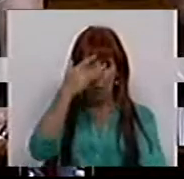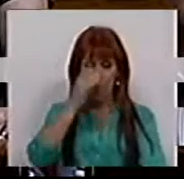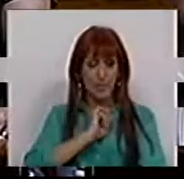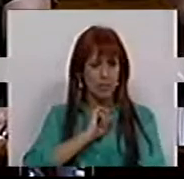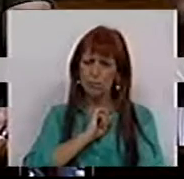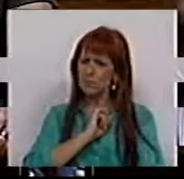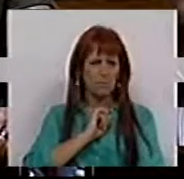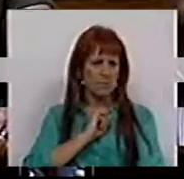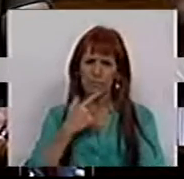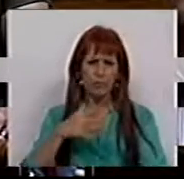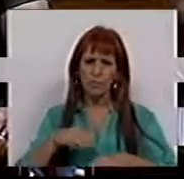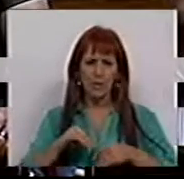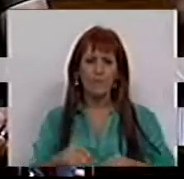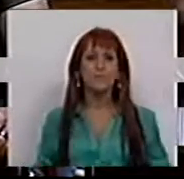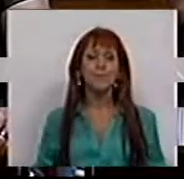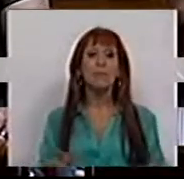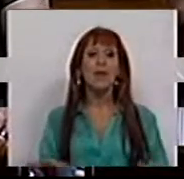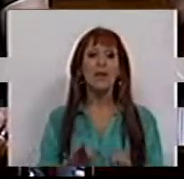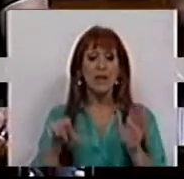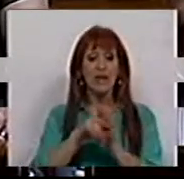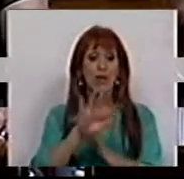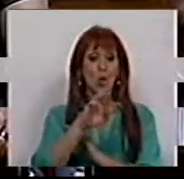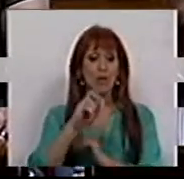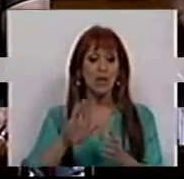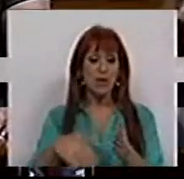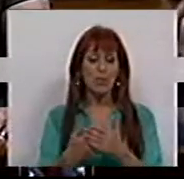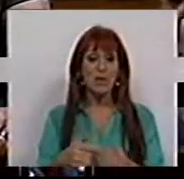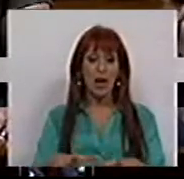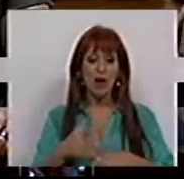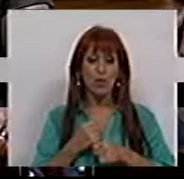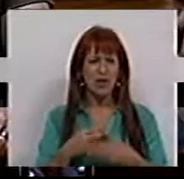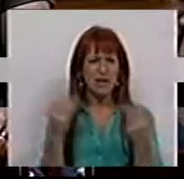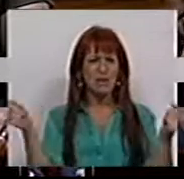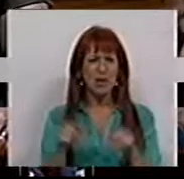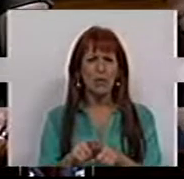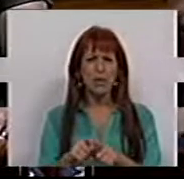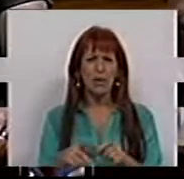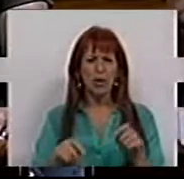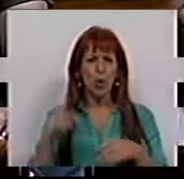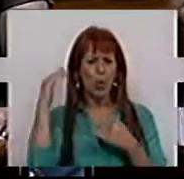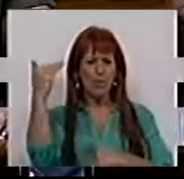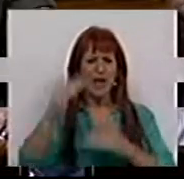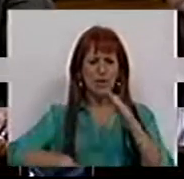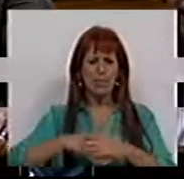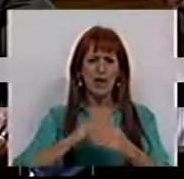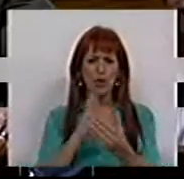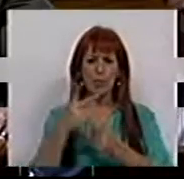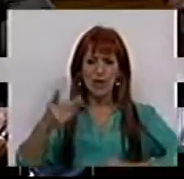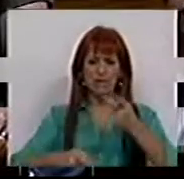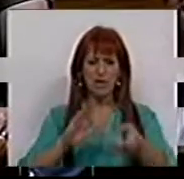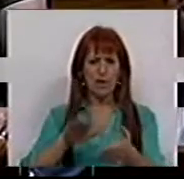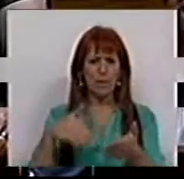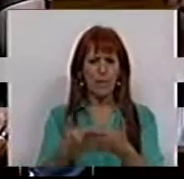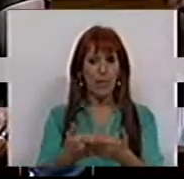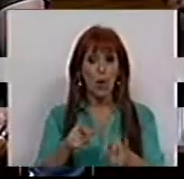vista não é aceitável. Artigo 43. Candidatura à adoção. Desaparece o prazo máximo para o processo de avaliação da